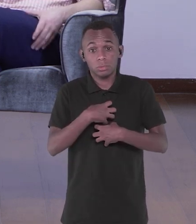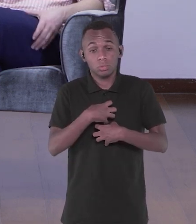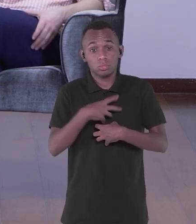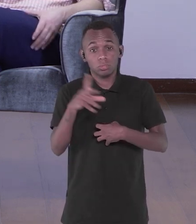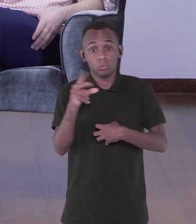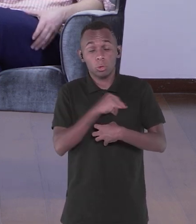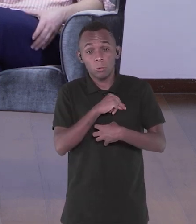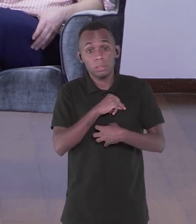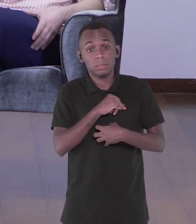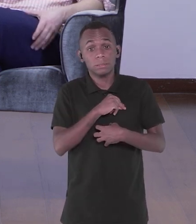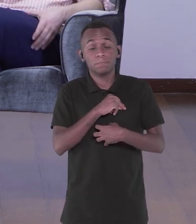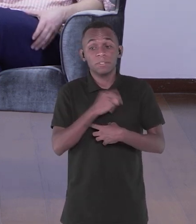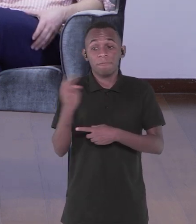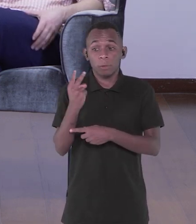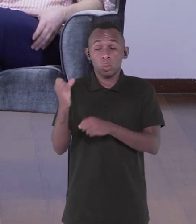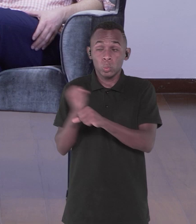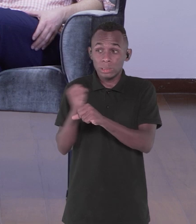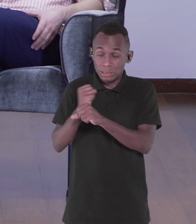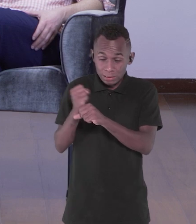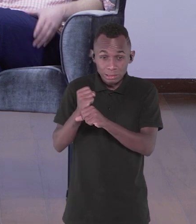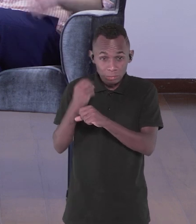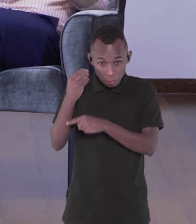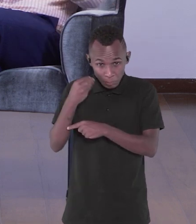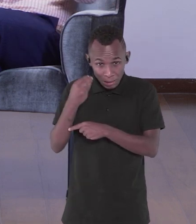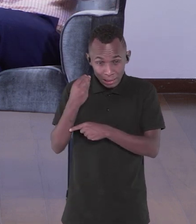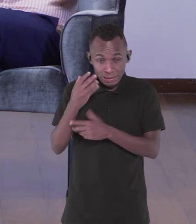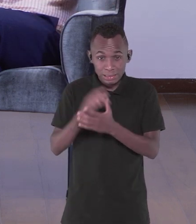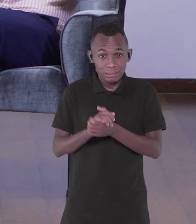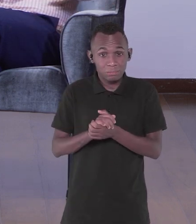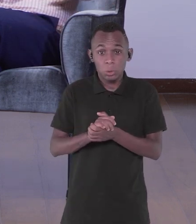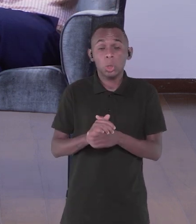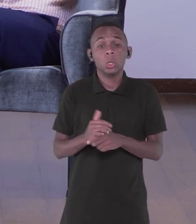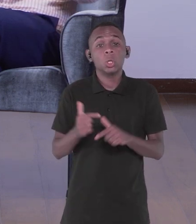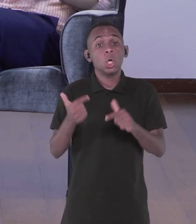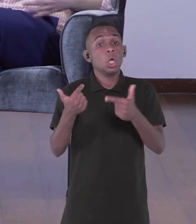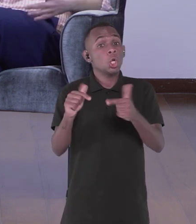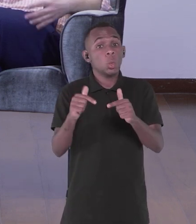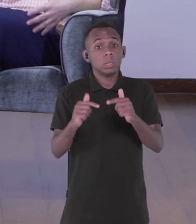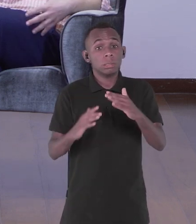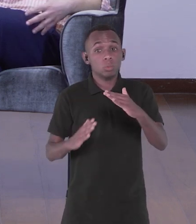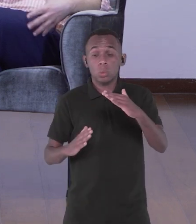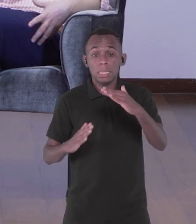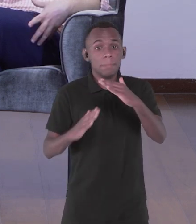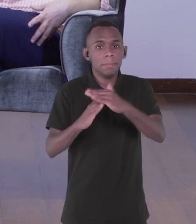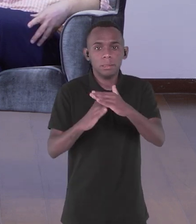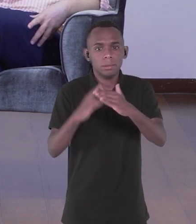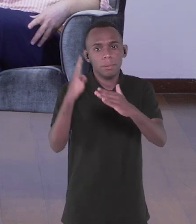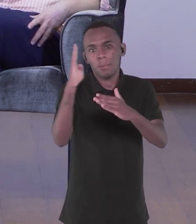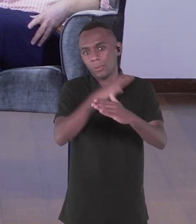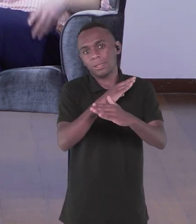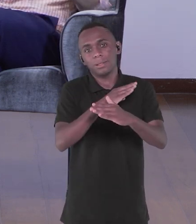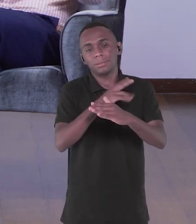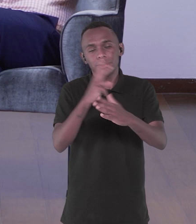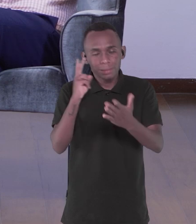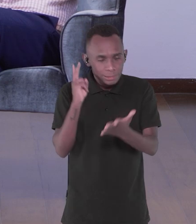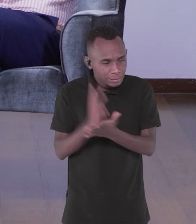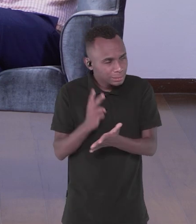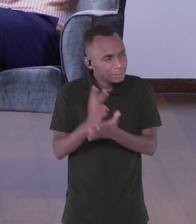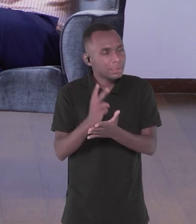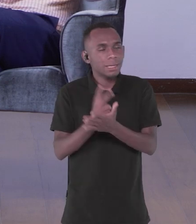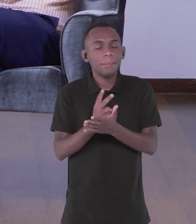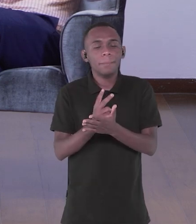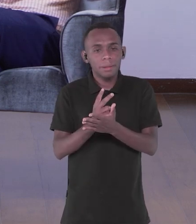muito impressionado nesses 22 anos, que não existem limites para a brutalidade. E quando você acha